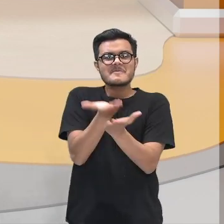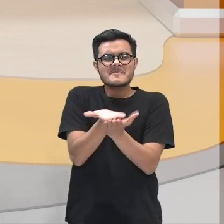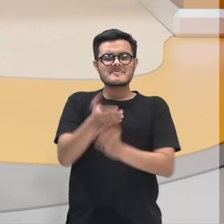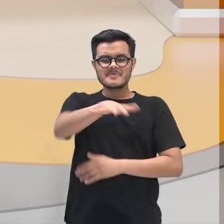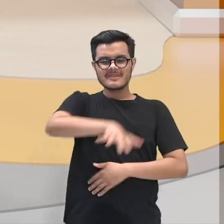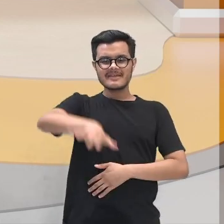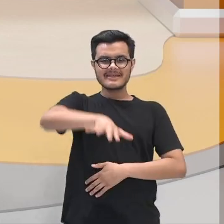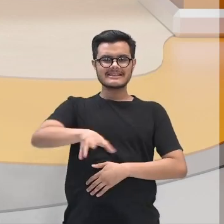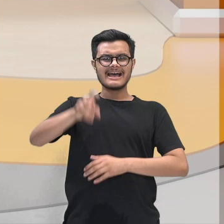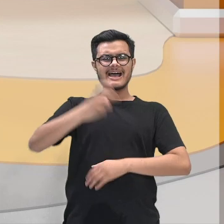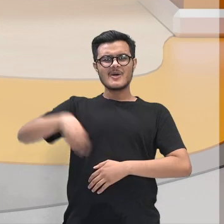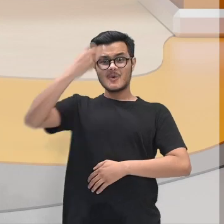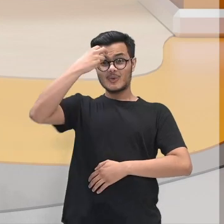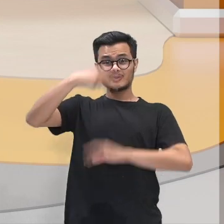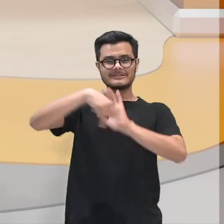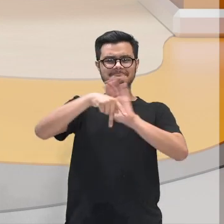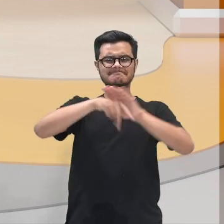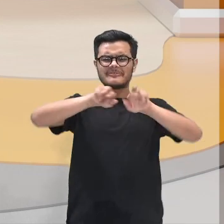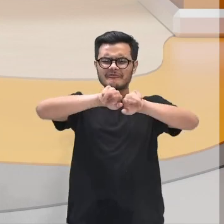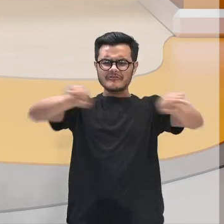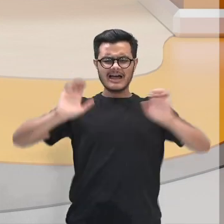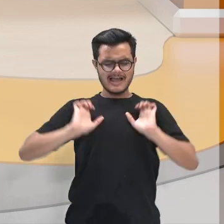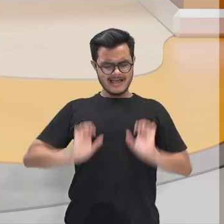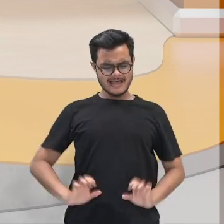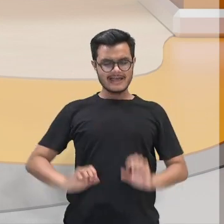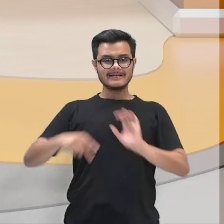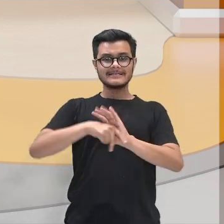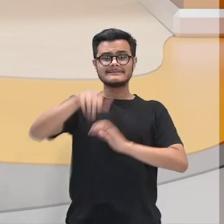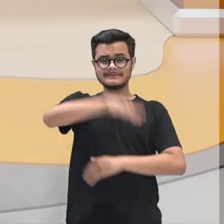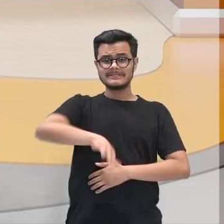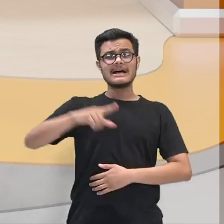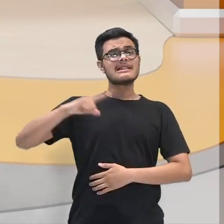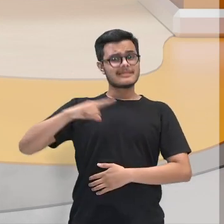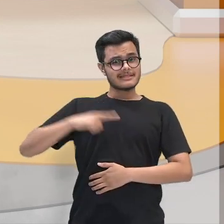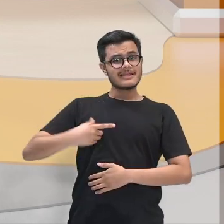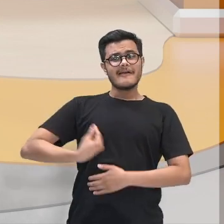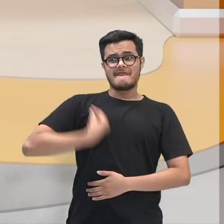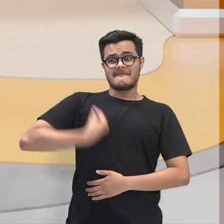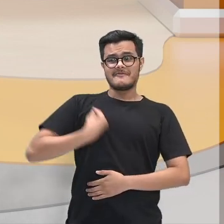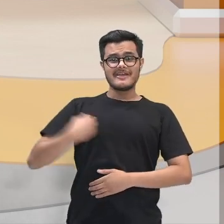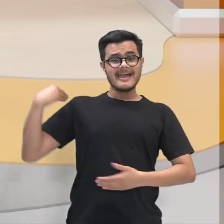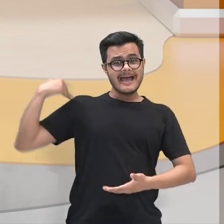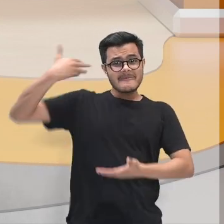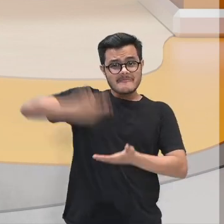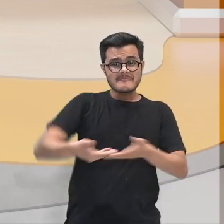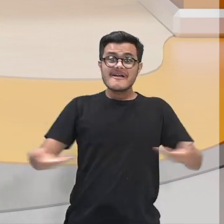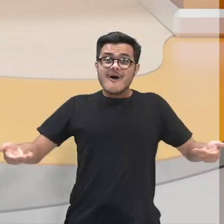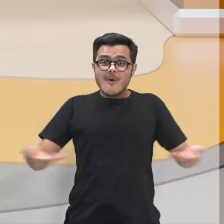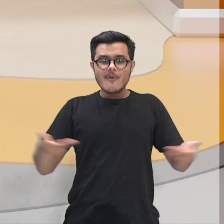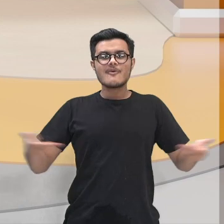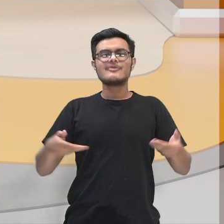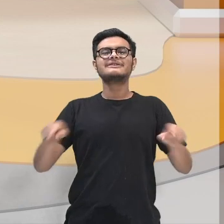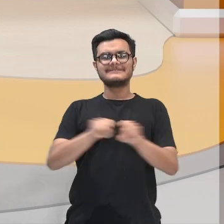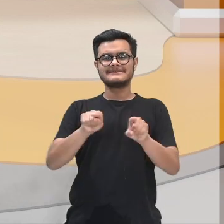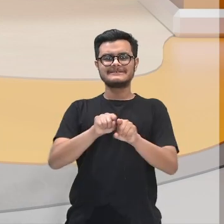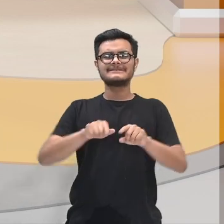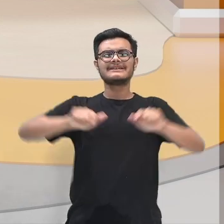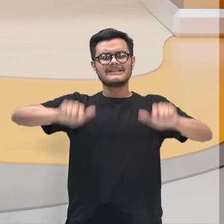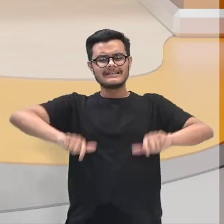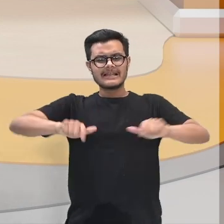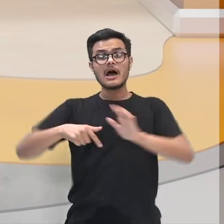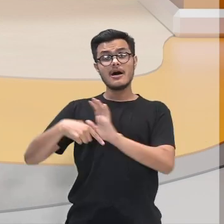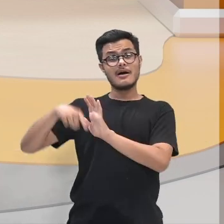essa diversidade étnica que existia e ainda existe, né, na região da Amazônia, lá do